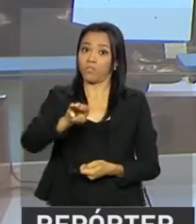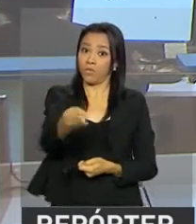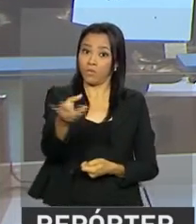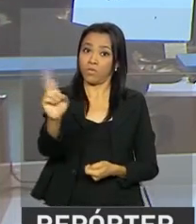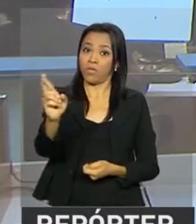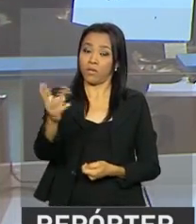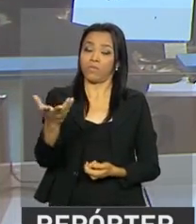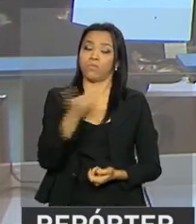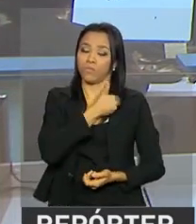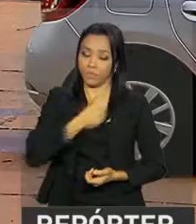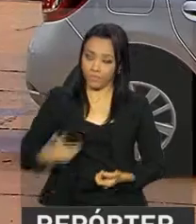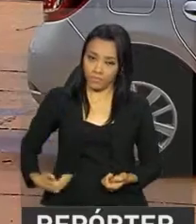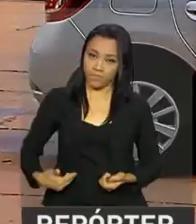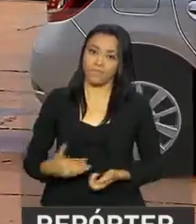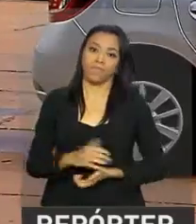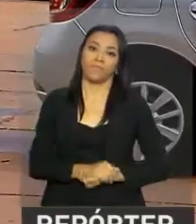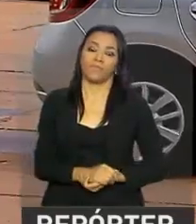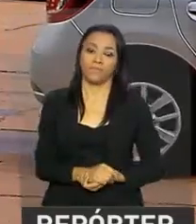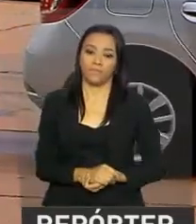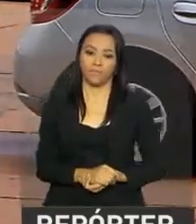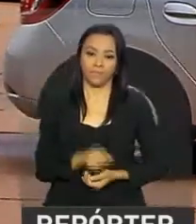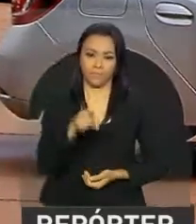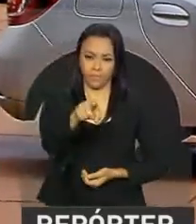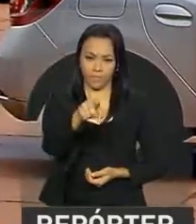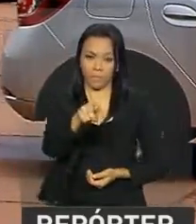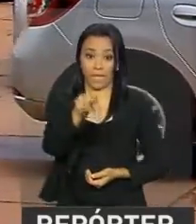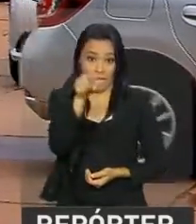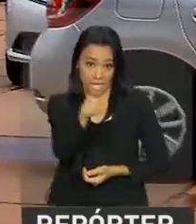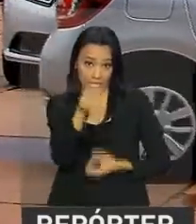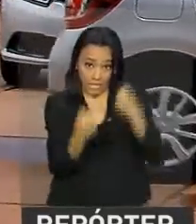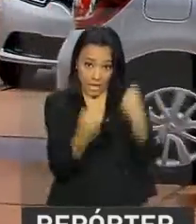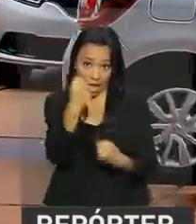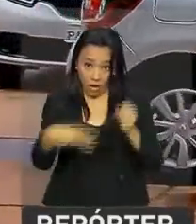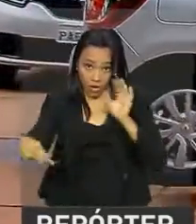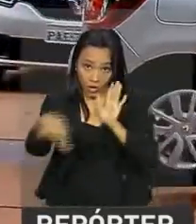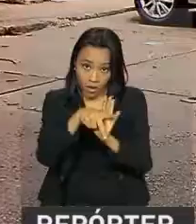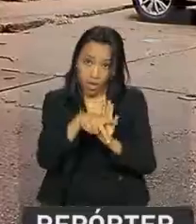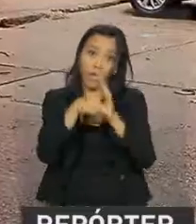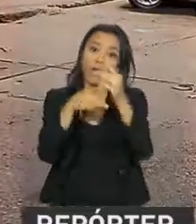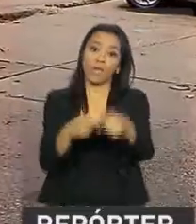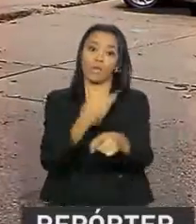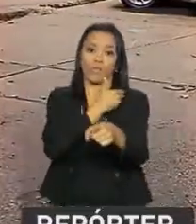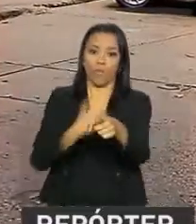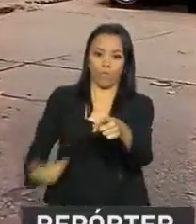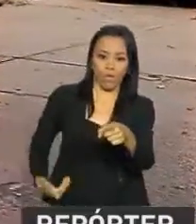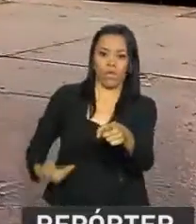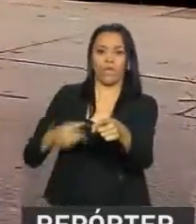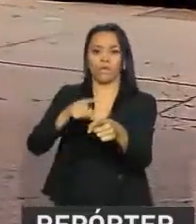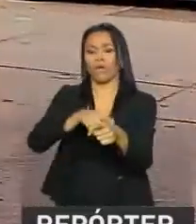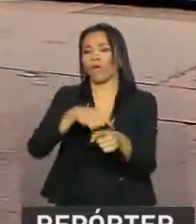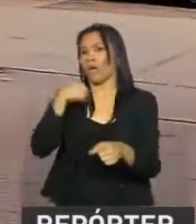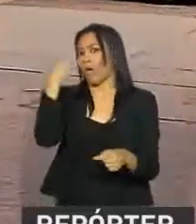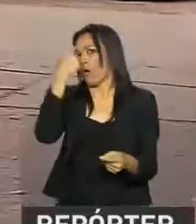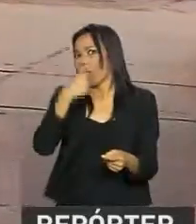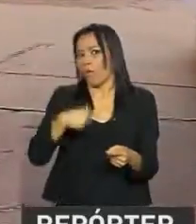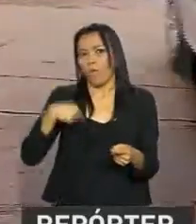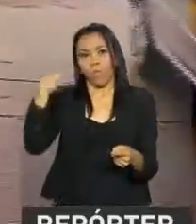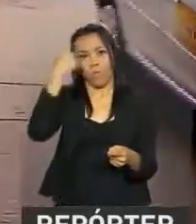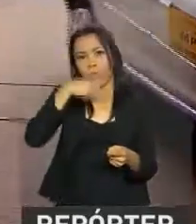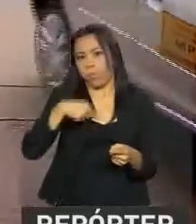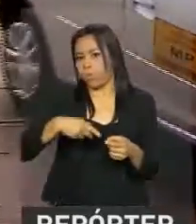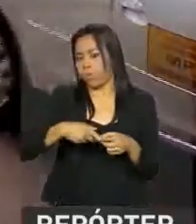governo por dia os carros oficiais do governo rodam milhares de quilômetros em